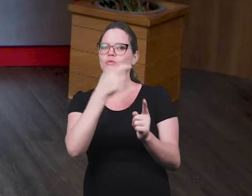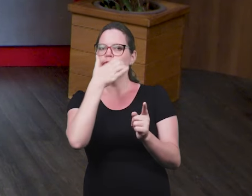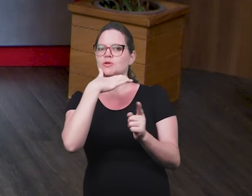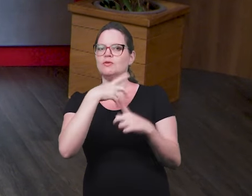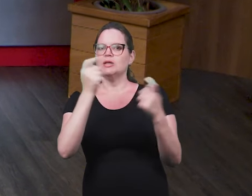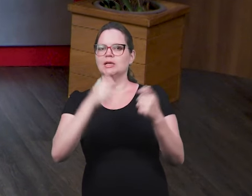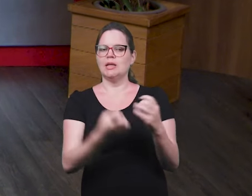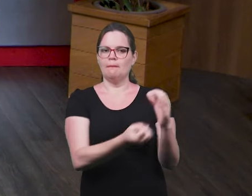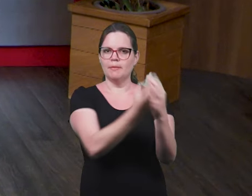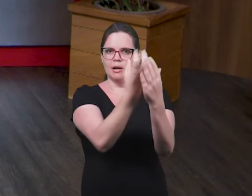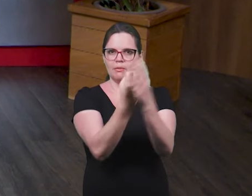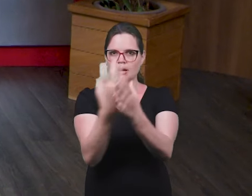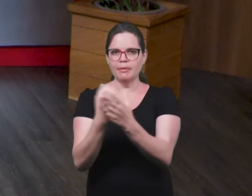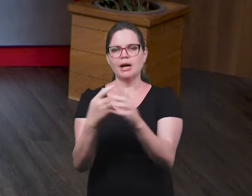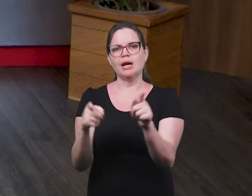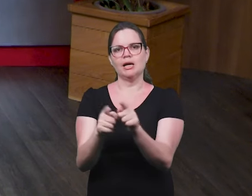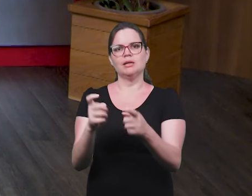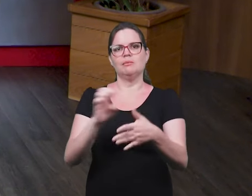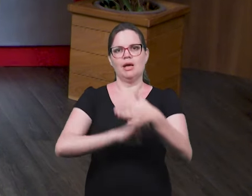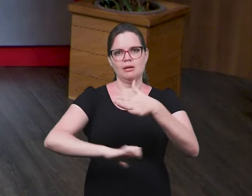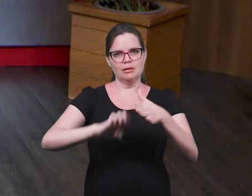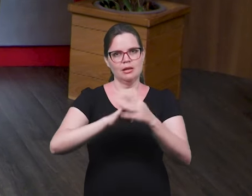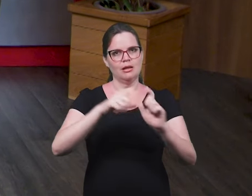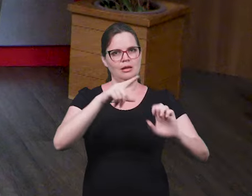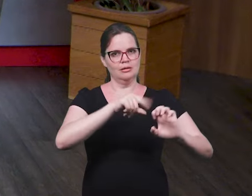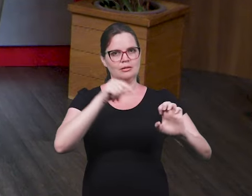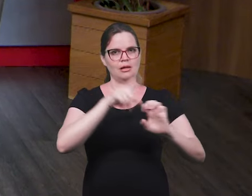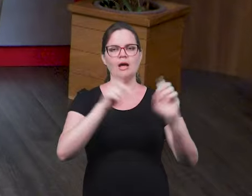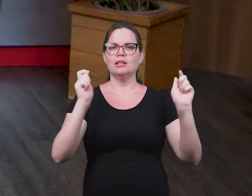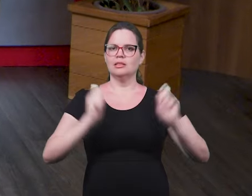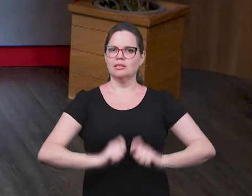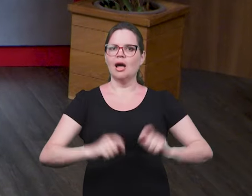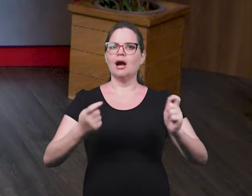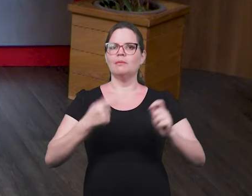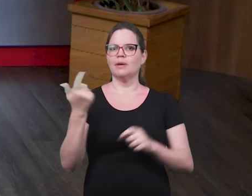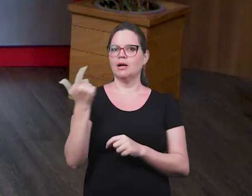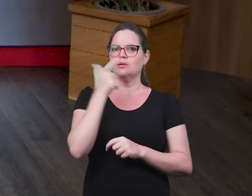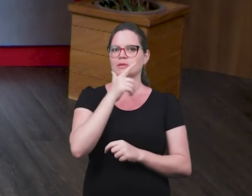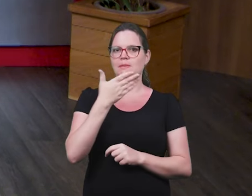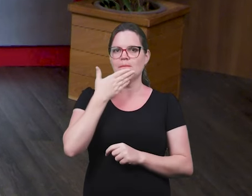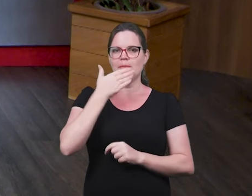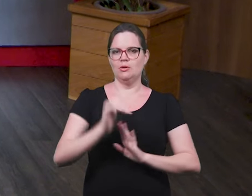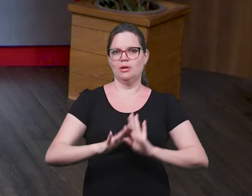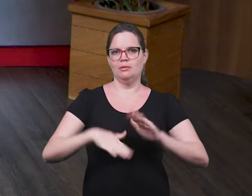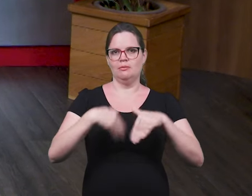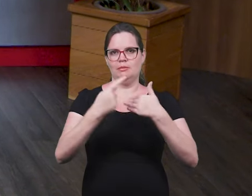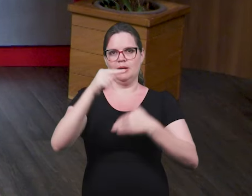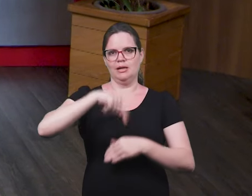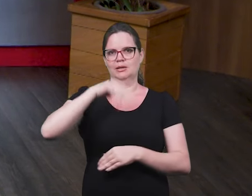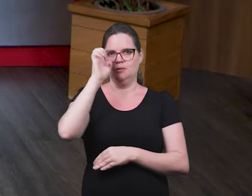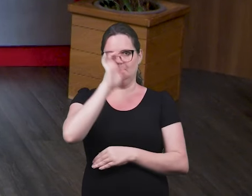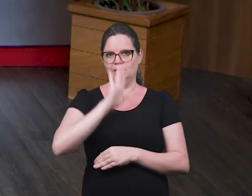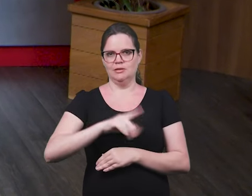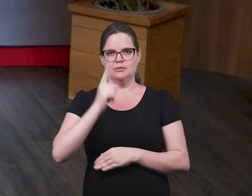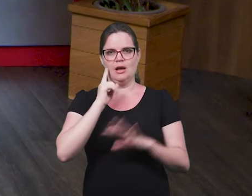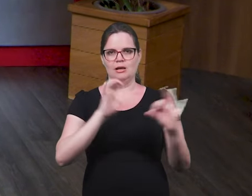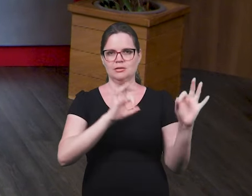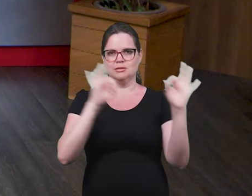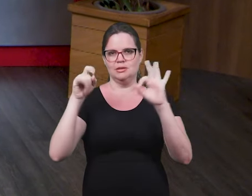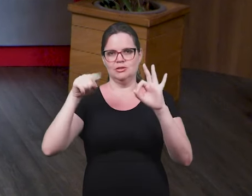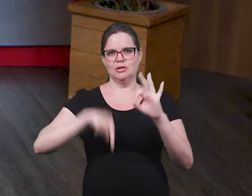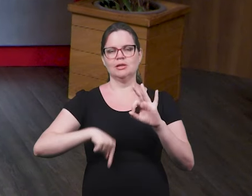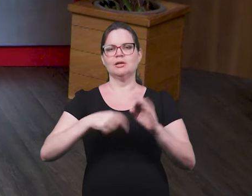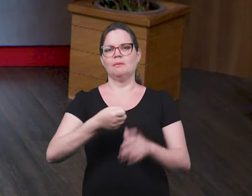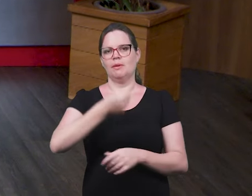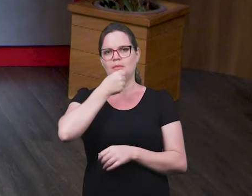e empreendedorismo para gerar uma nova fonte de riqueza no coração do país. Acompanhe a matéria